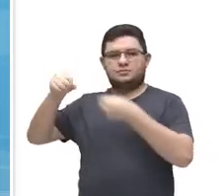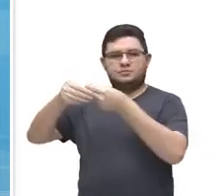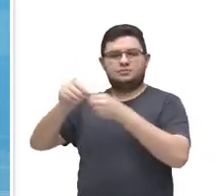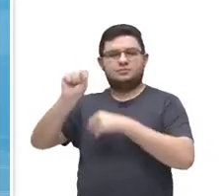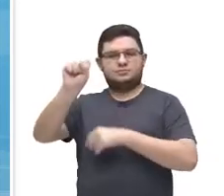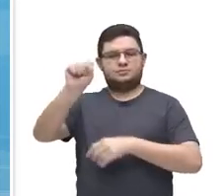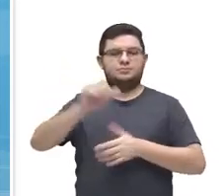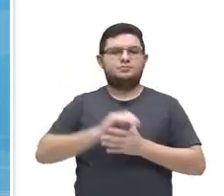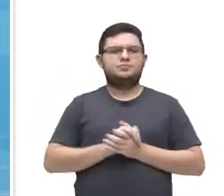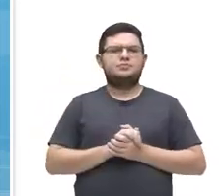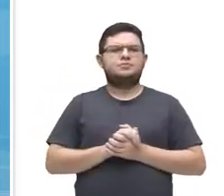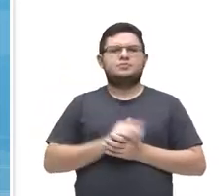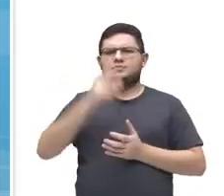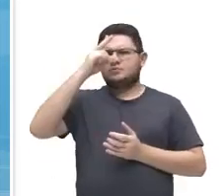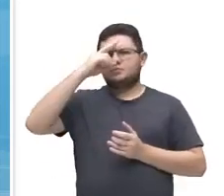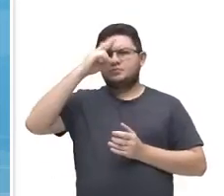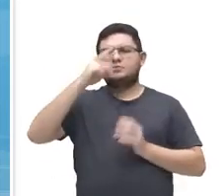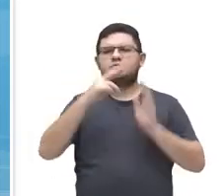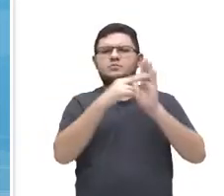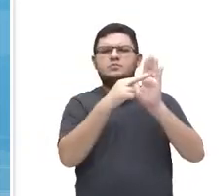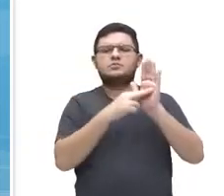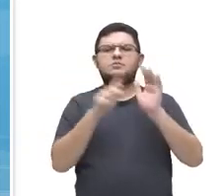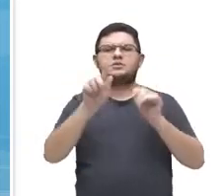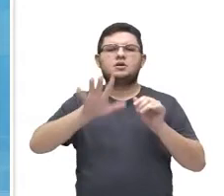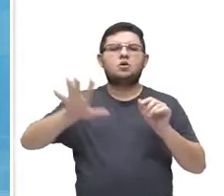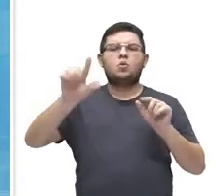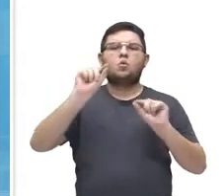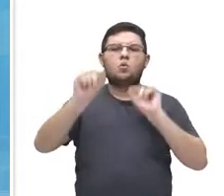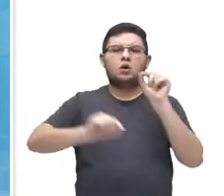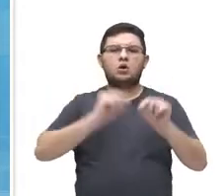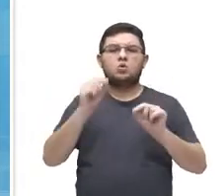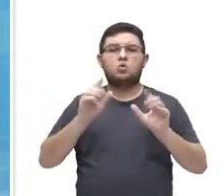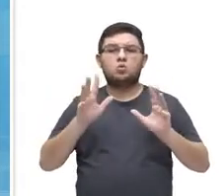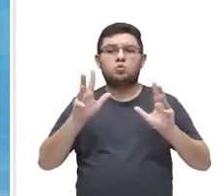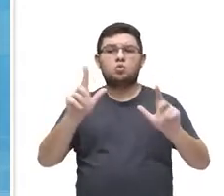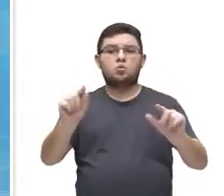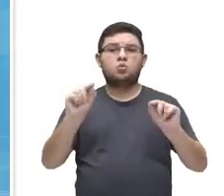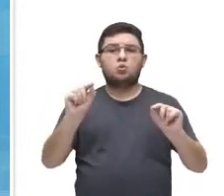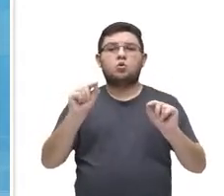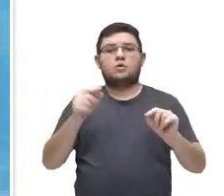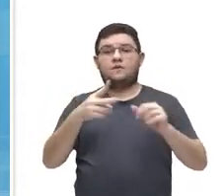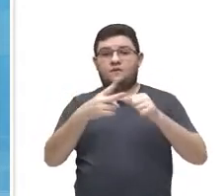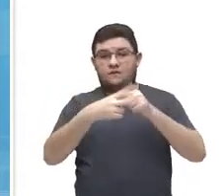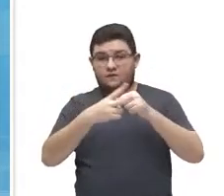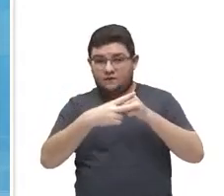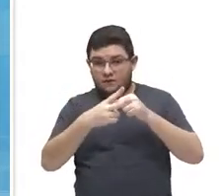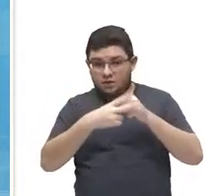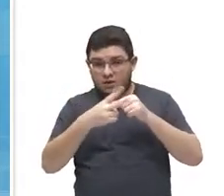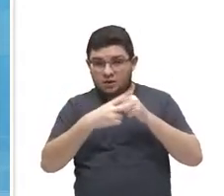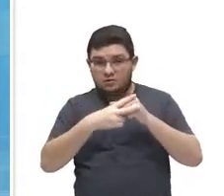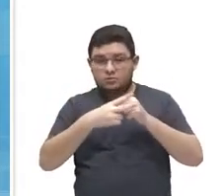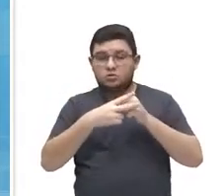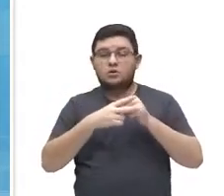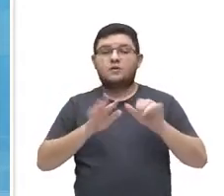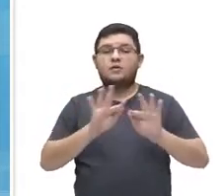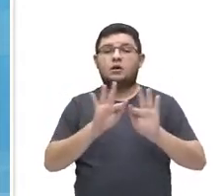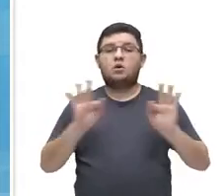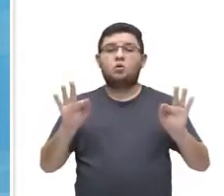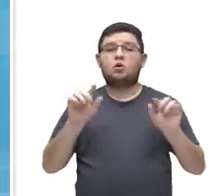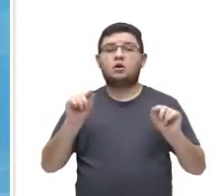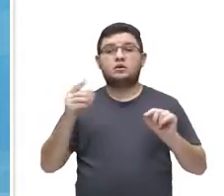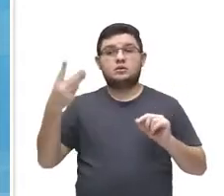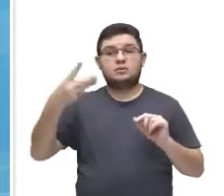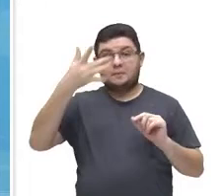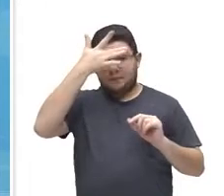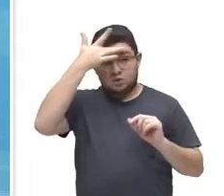geral, que diz que todo verbo conjugado com terceira pessoa do singular deve ser acrescido de S, nós temos, dentro dessa regra